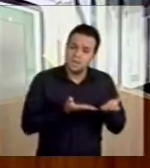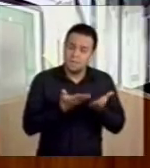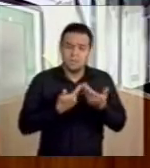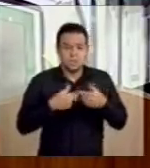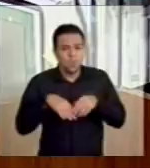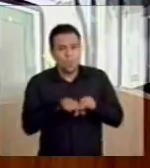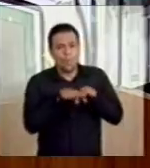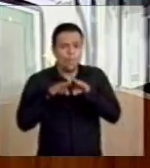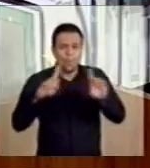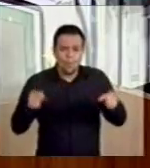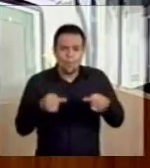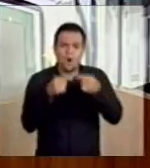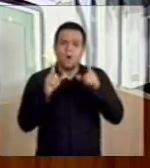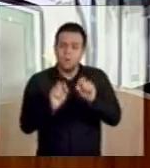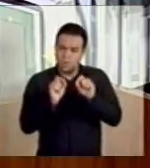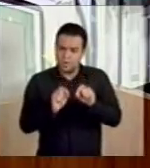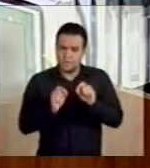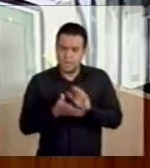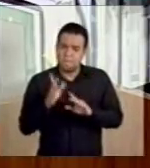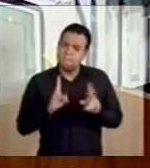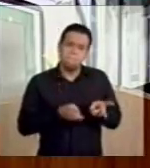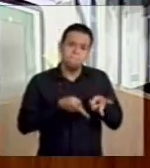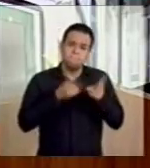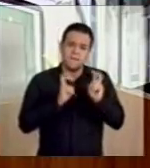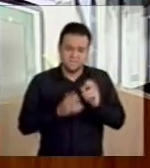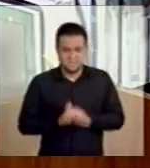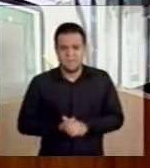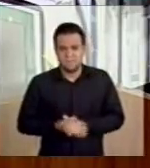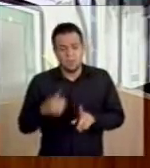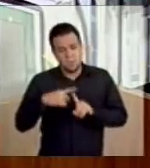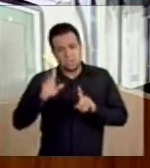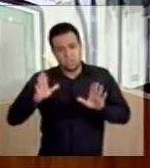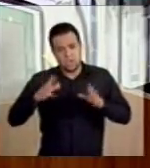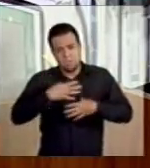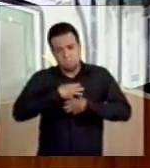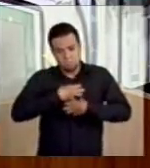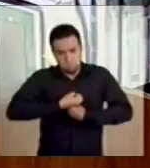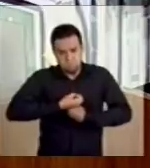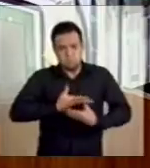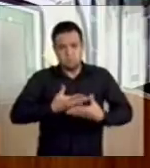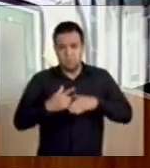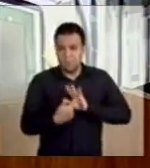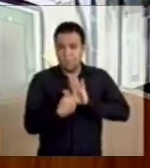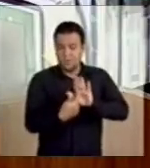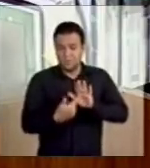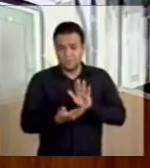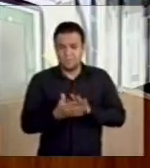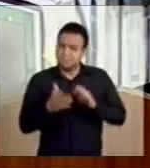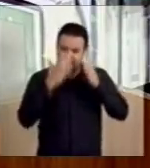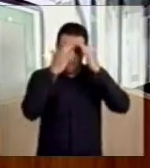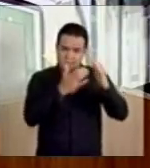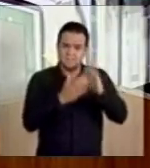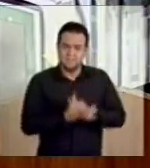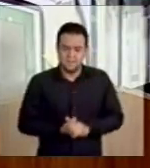consonância com essa mesma autopercepção por elas revelada. O exercício desse direito básico, que